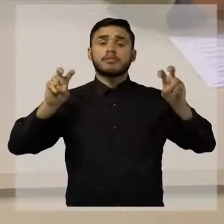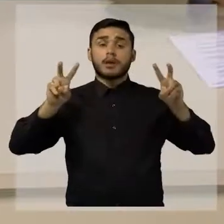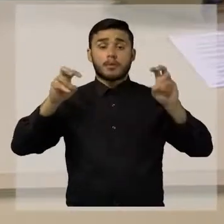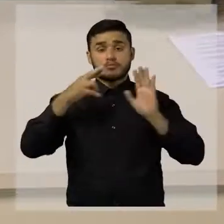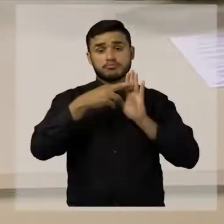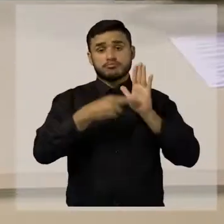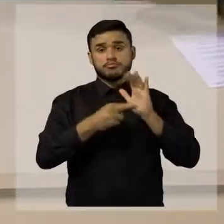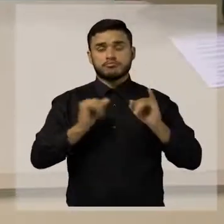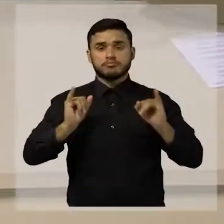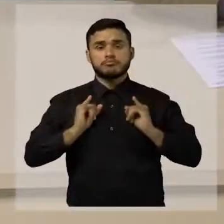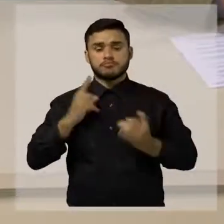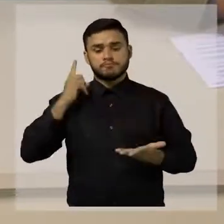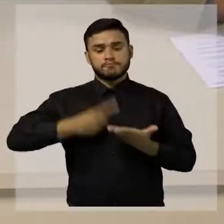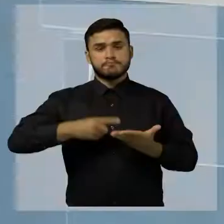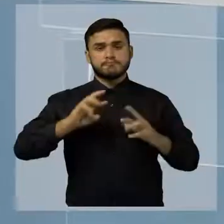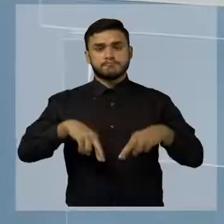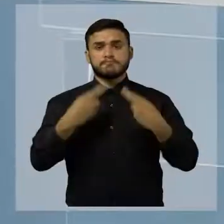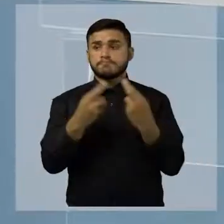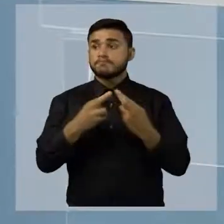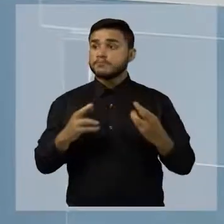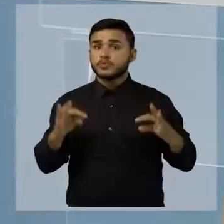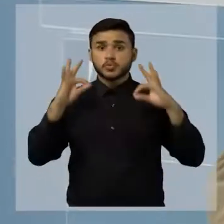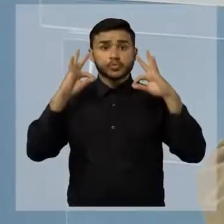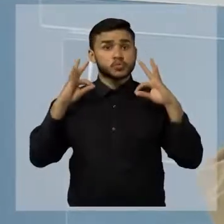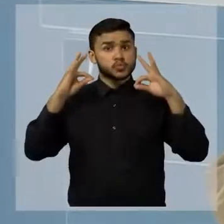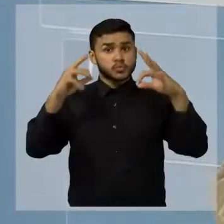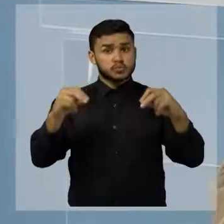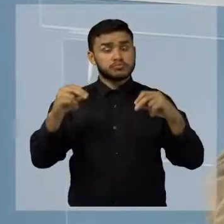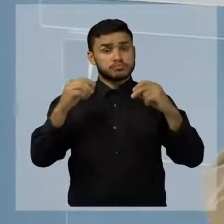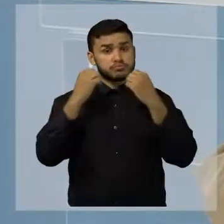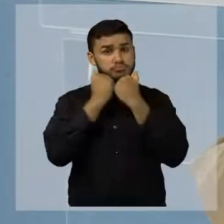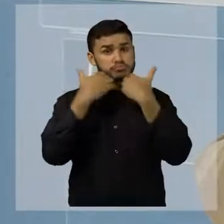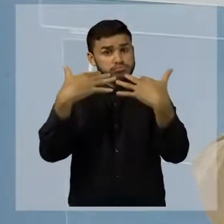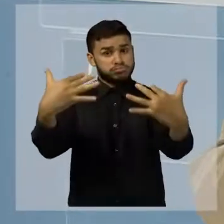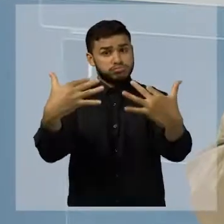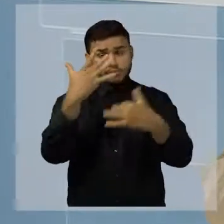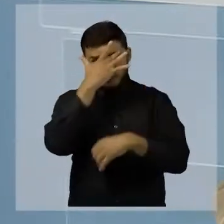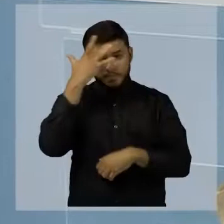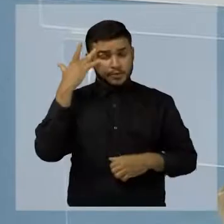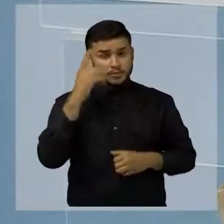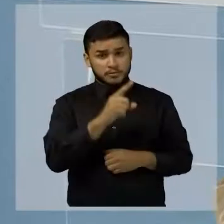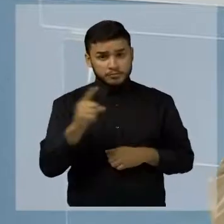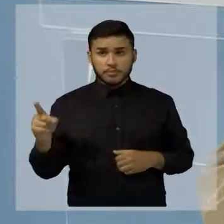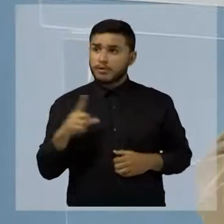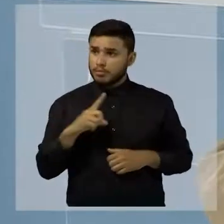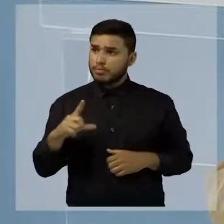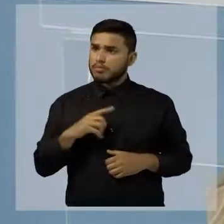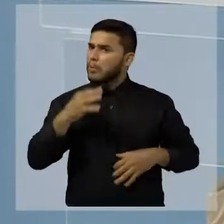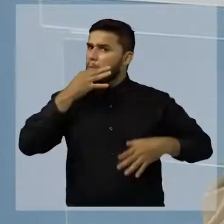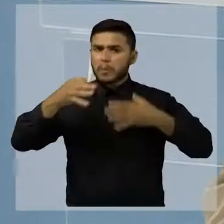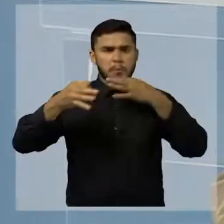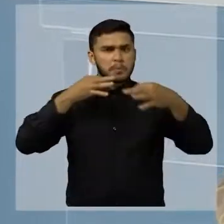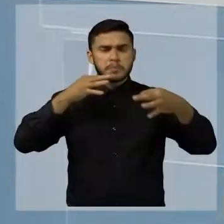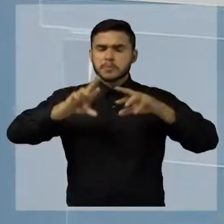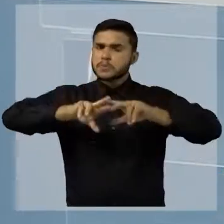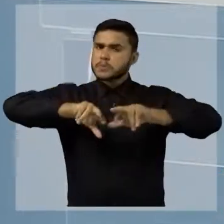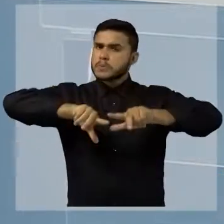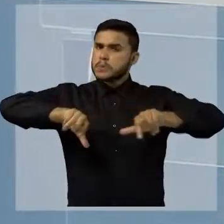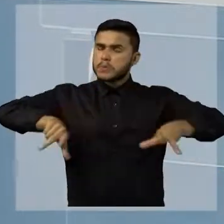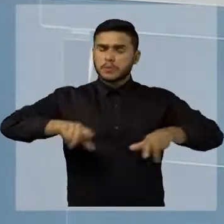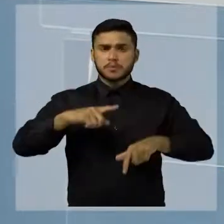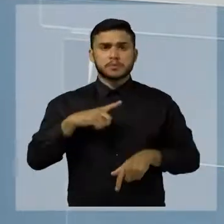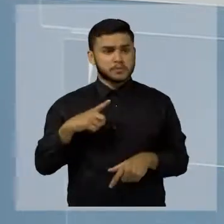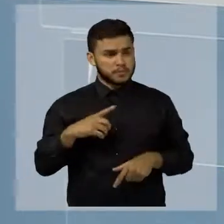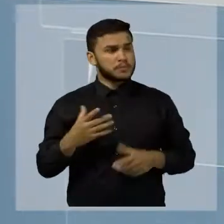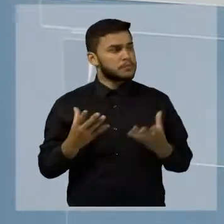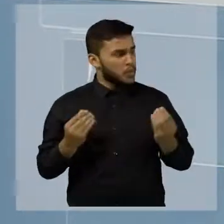tema, propôs uma audiência pública, e uma audiência pública com uma presença de público realmente diversa e um número